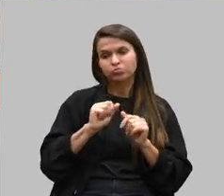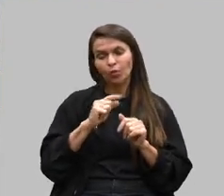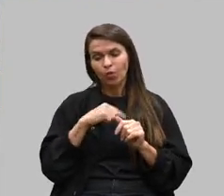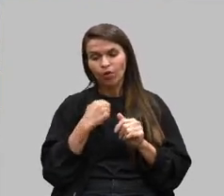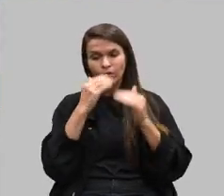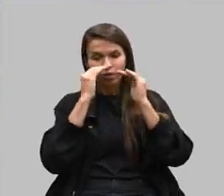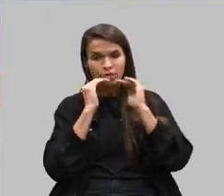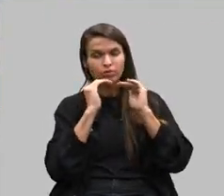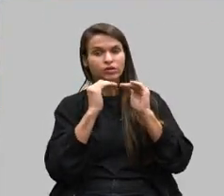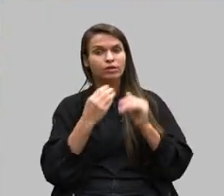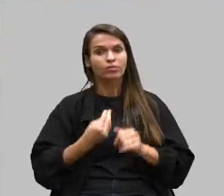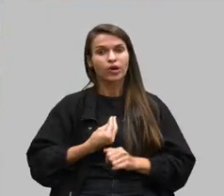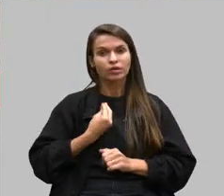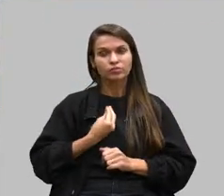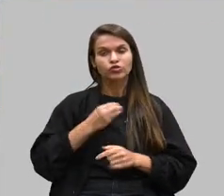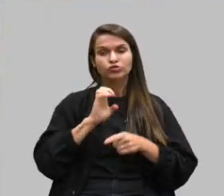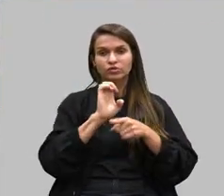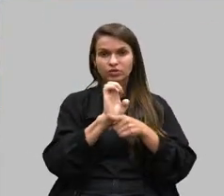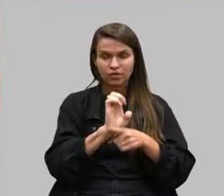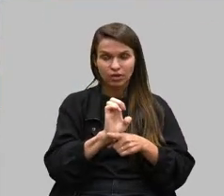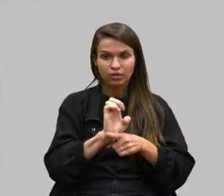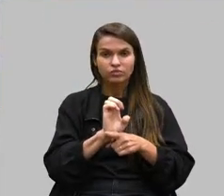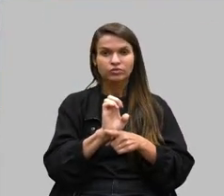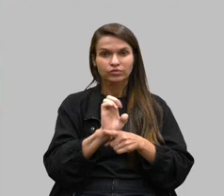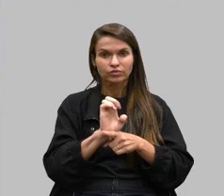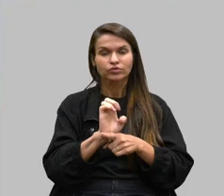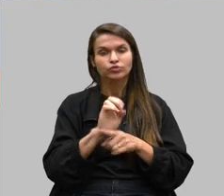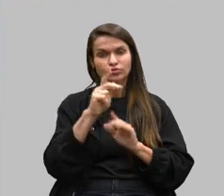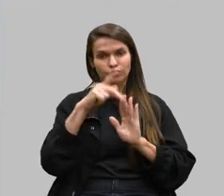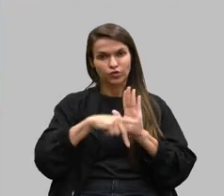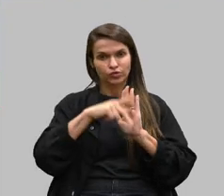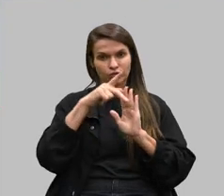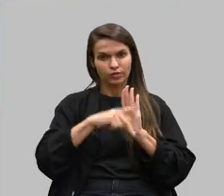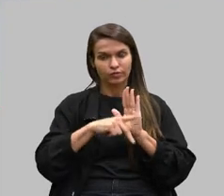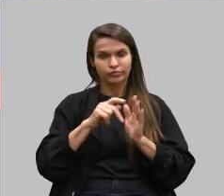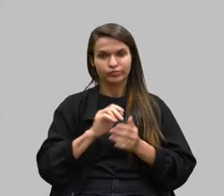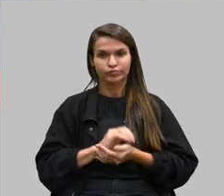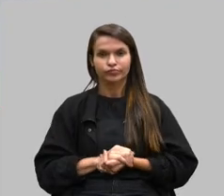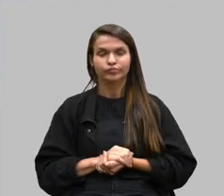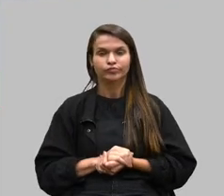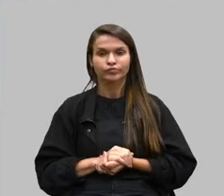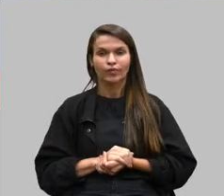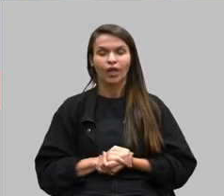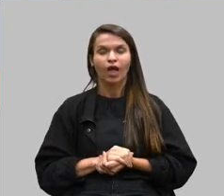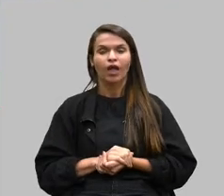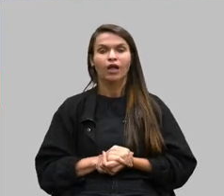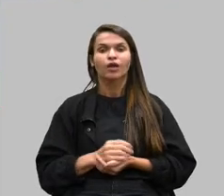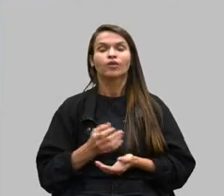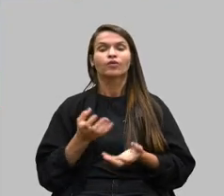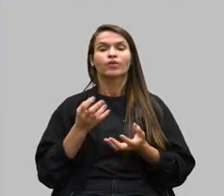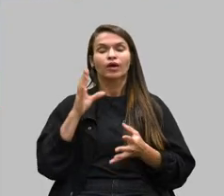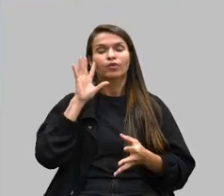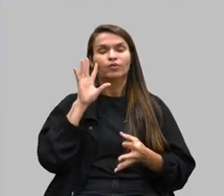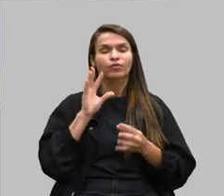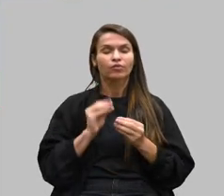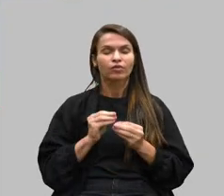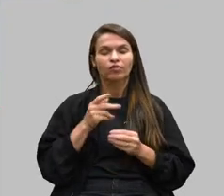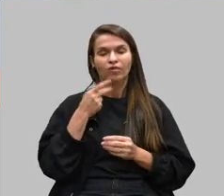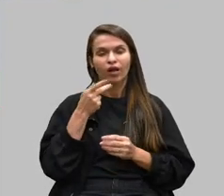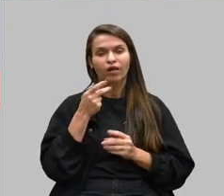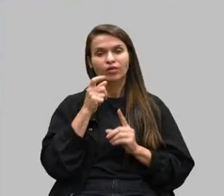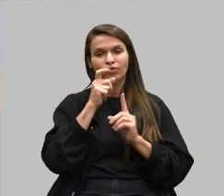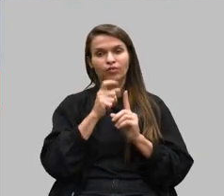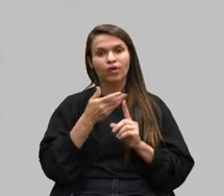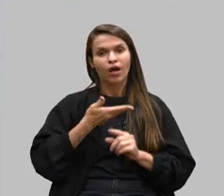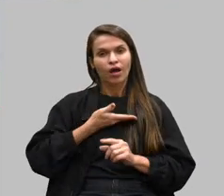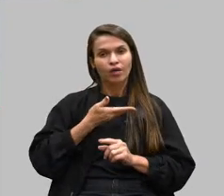essa participação dos Estados no nos projetos e aqui eu quero concluir falando um pouco do que o colega trouxe